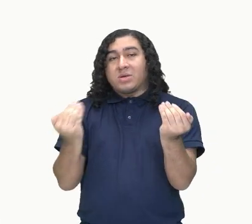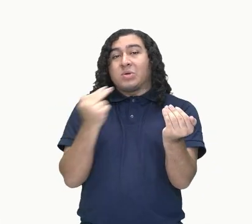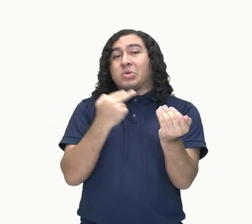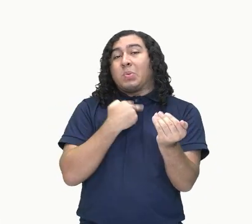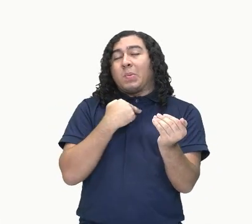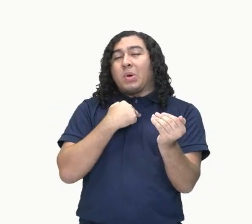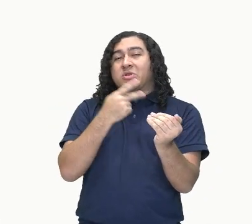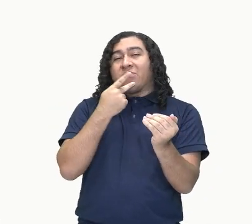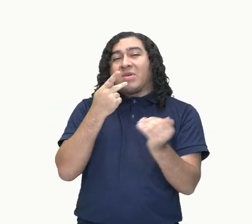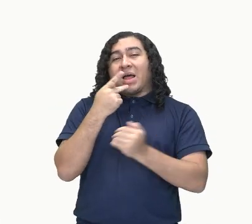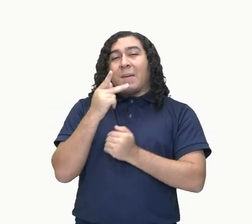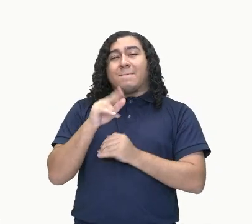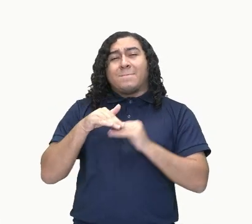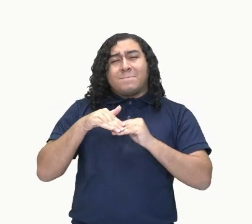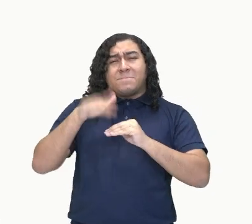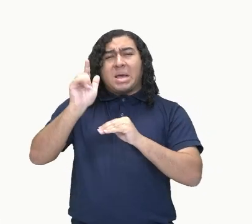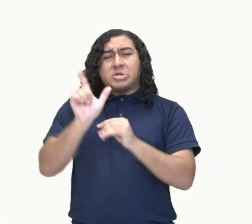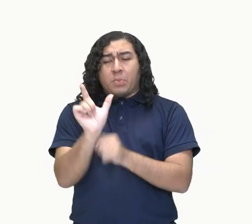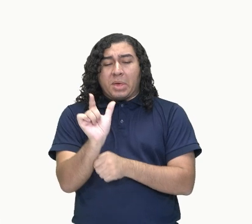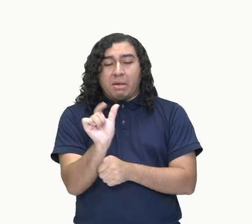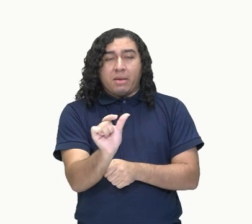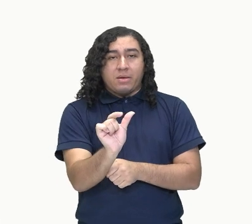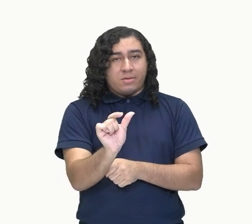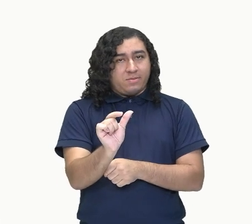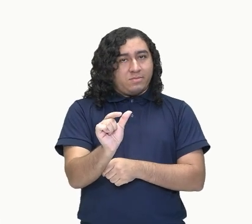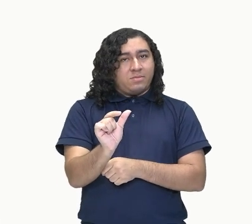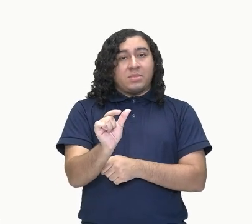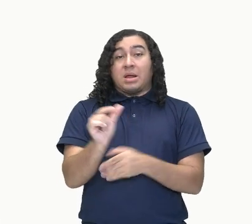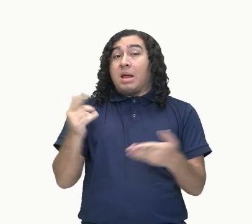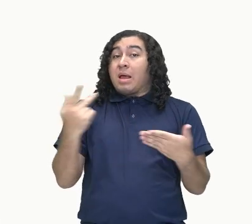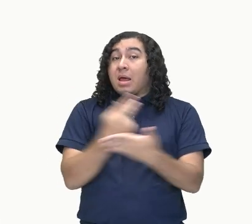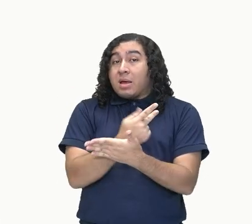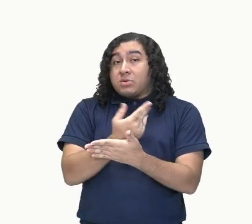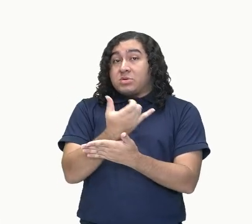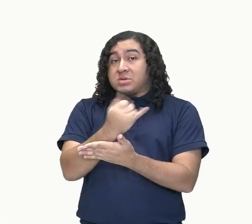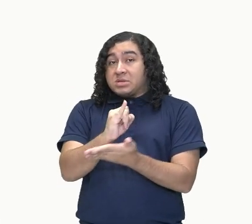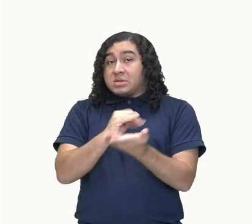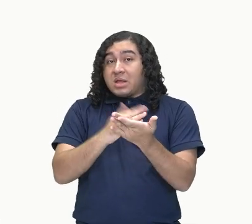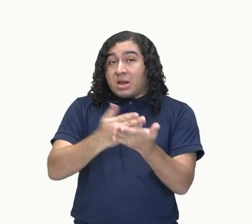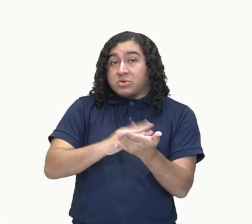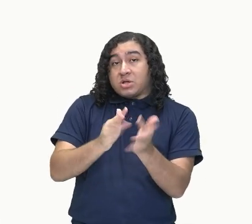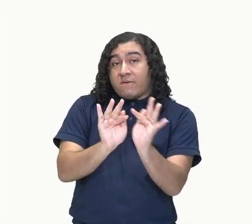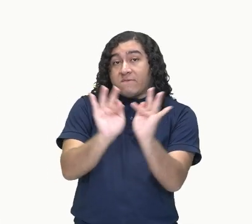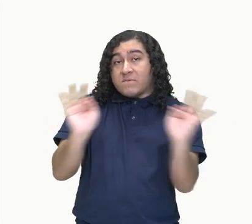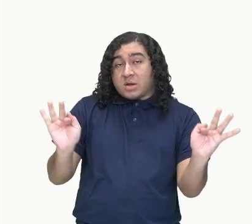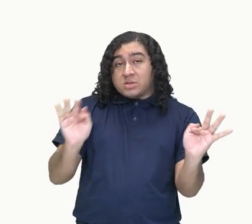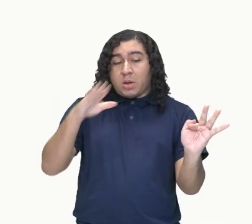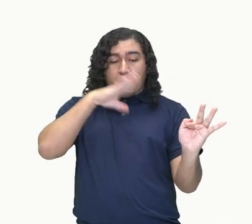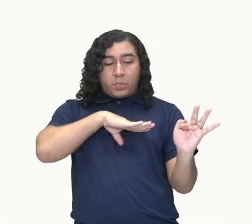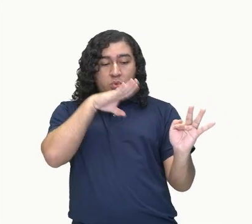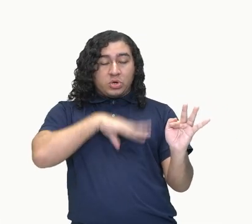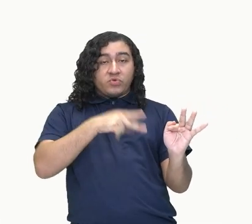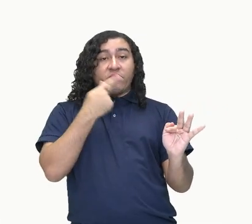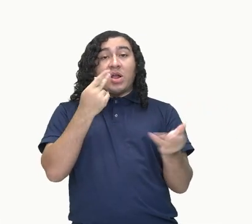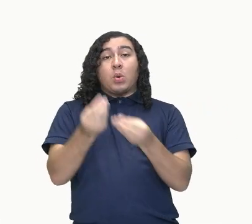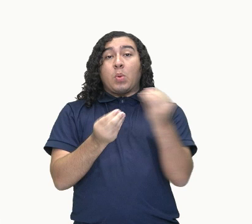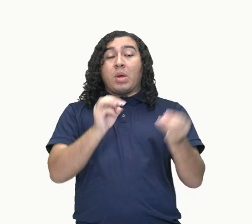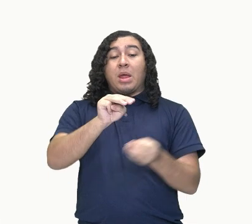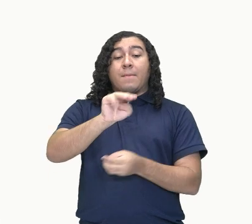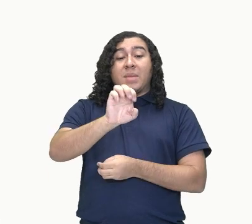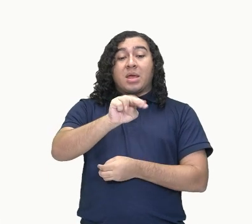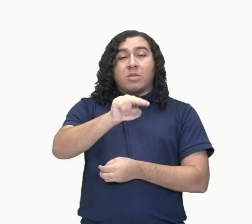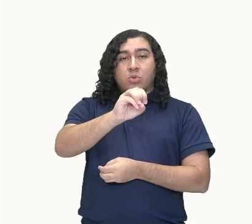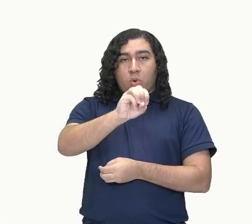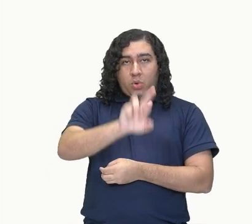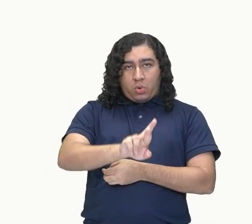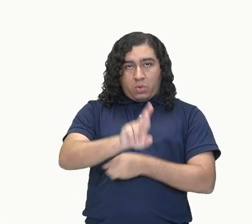mais pequeno, né? Não posso falar, é errado em português. Em português a gente fala que é menor. Assim